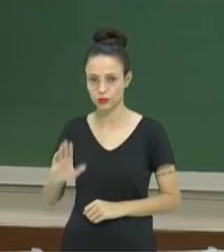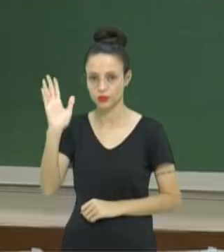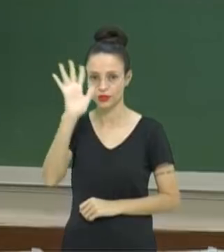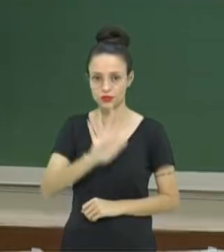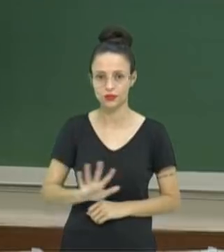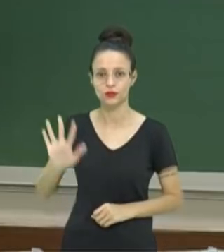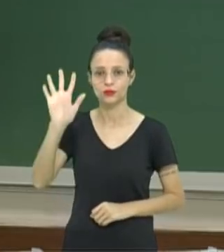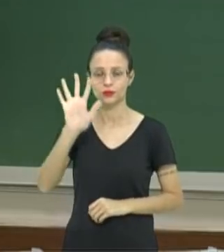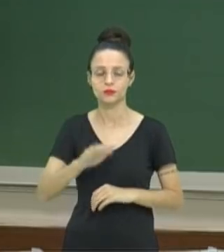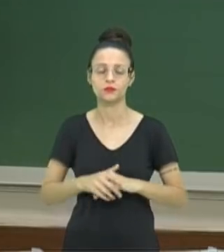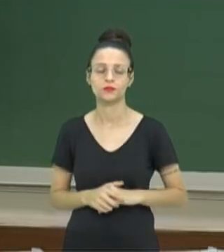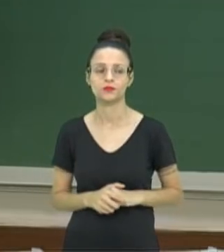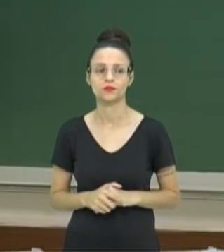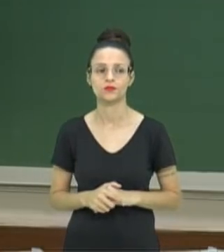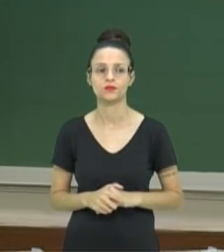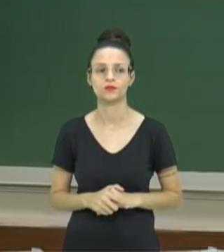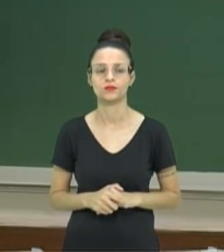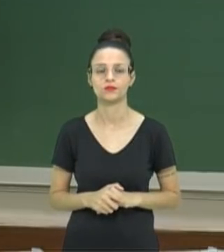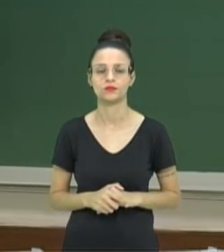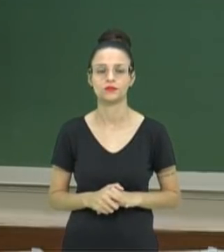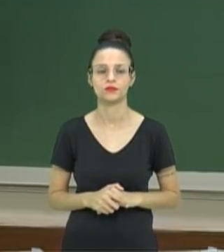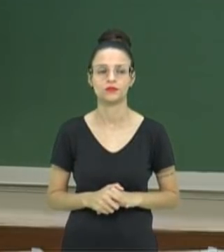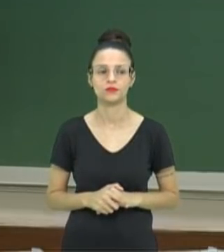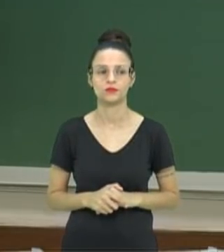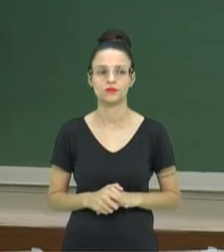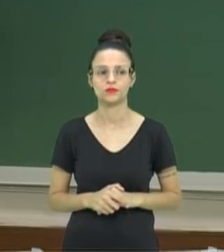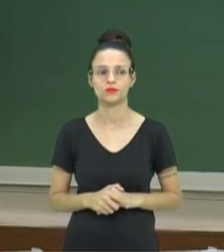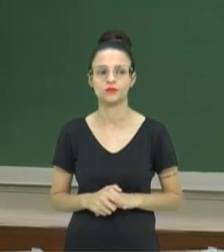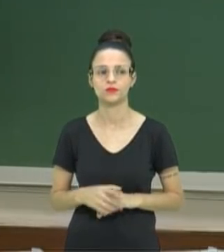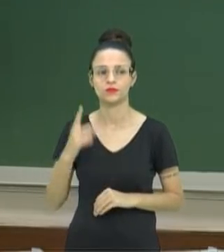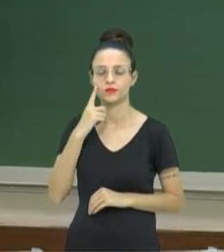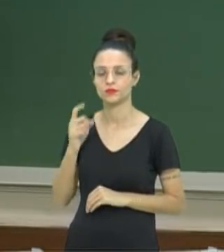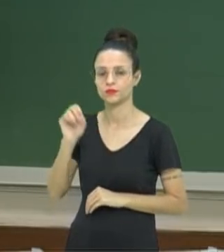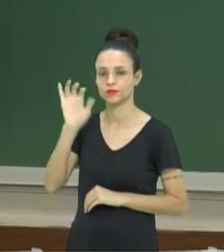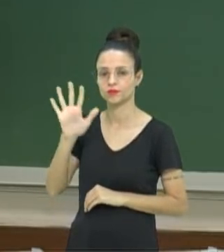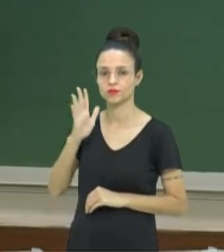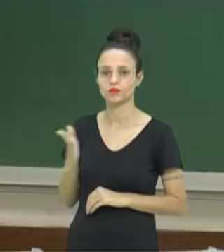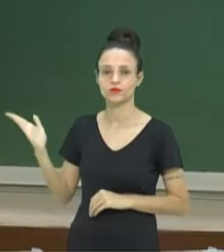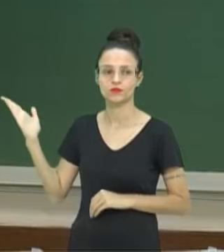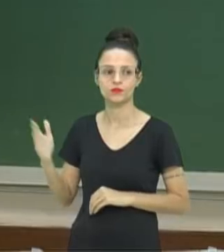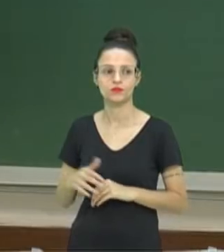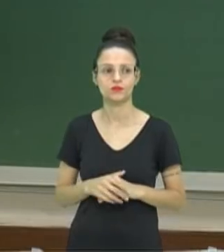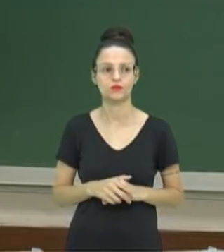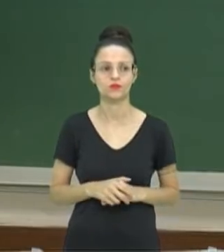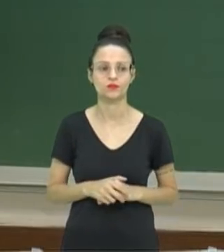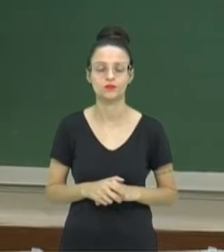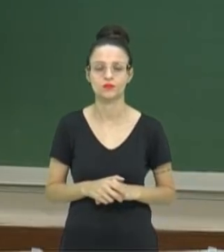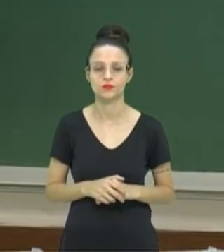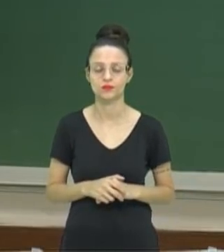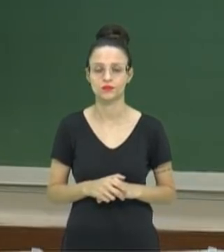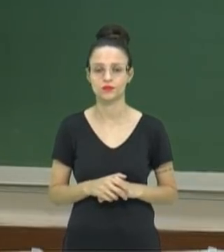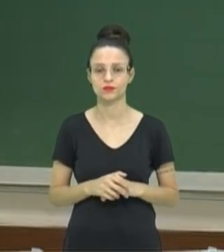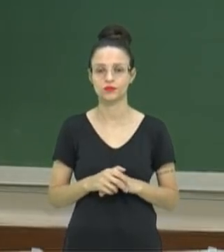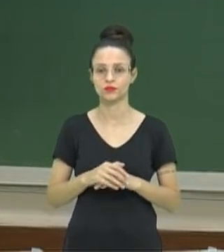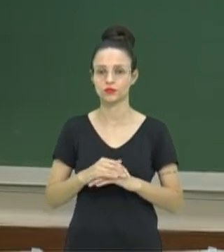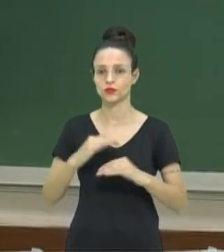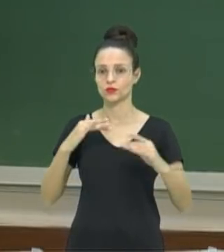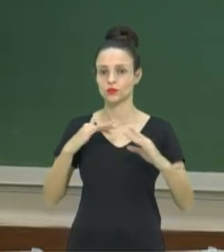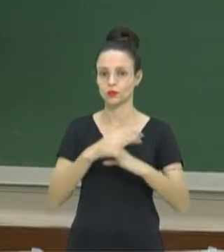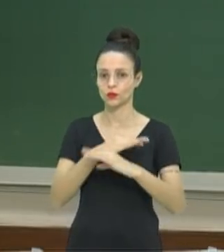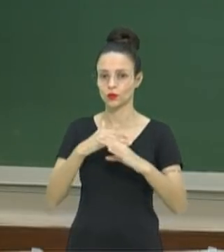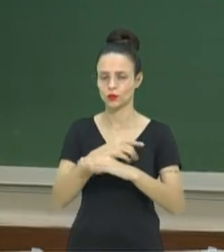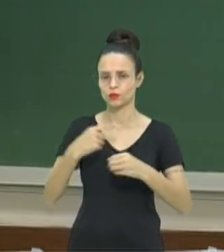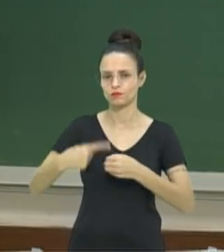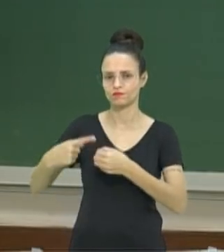brasileiro ou de outras partes, certo? Então, a imagem mostra bem para nós. E quando eu penso em urbanização, diante